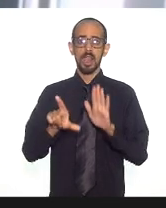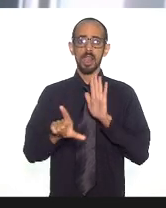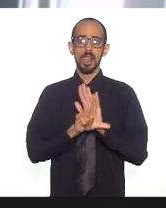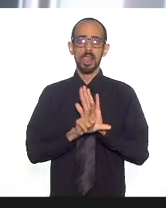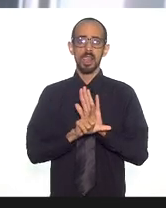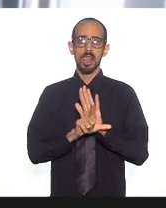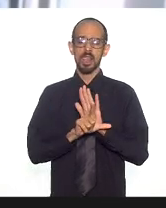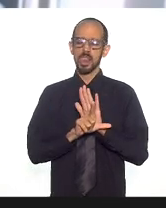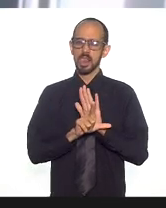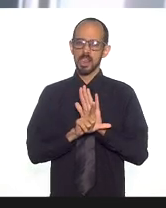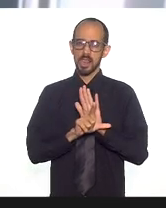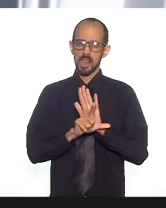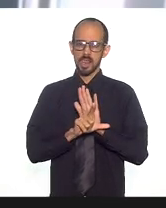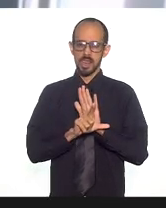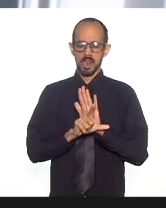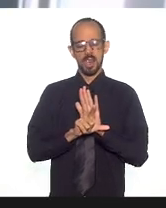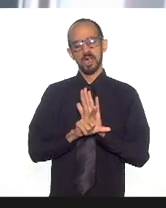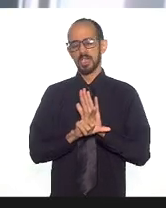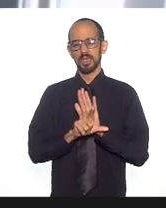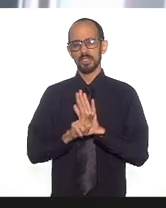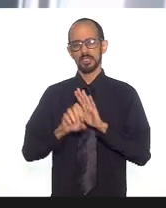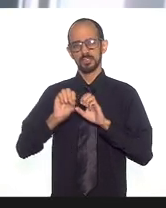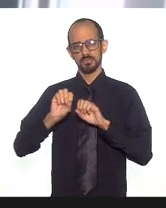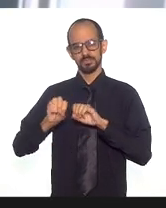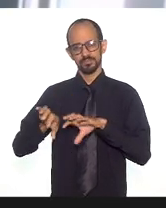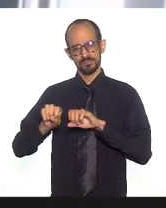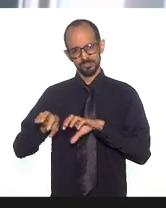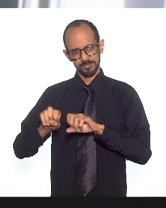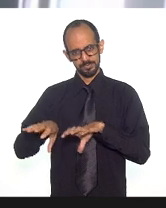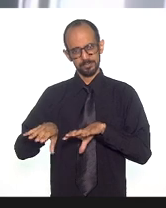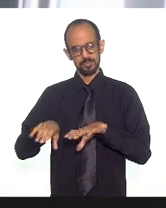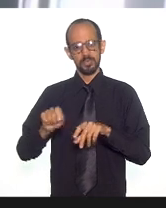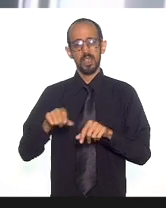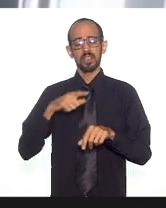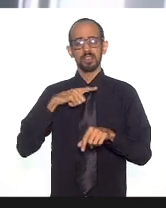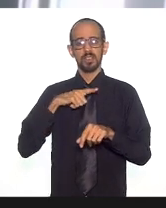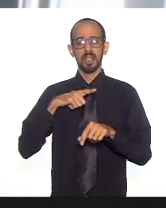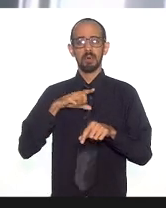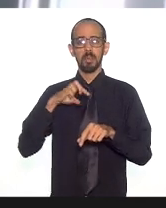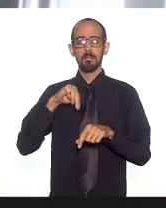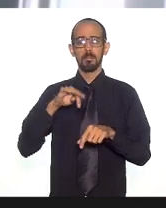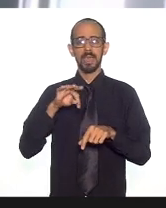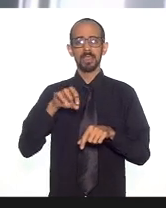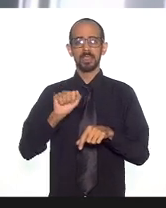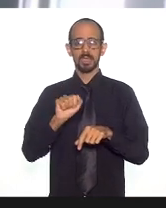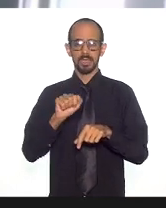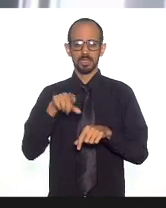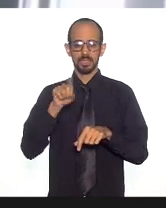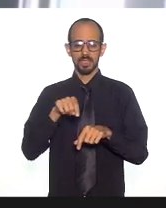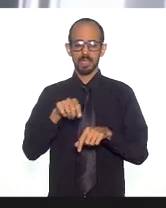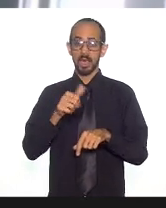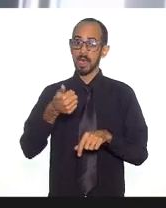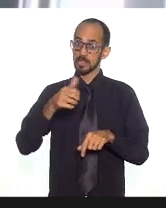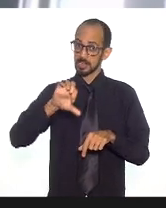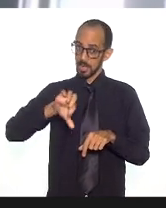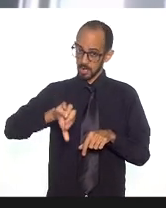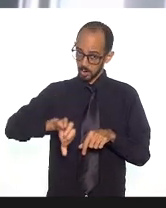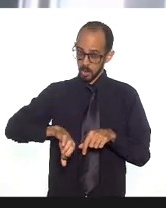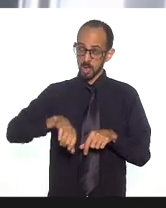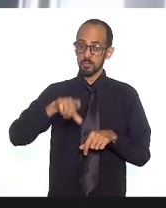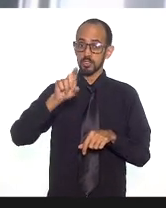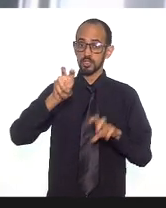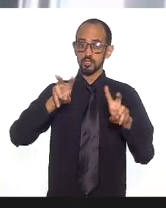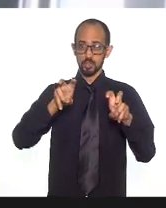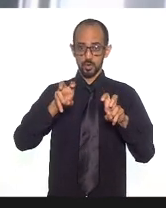Educação Nacional, no Plano Nacional de Educação. Há uma meta específica, inclusive, no Plano Nacional de Educação, que é a meta 19, que diz respeito à